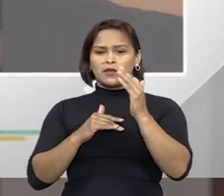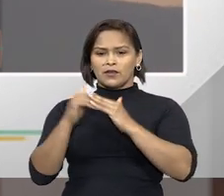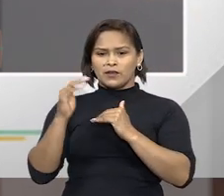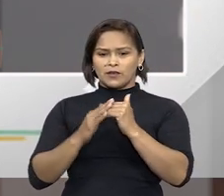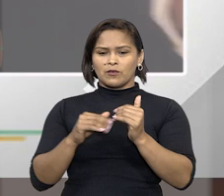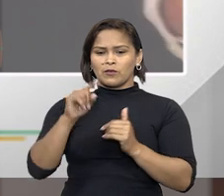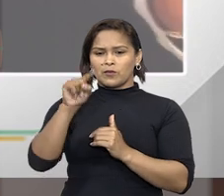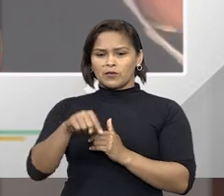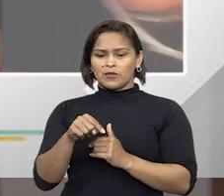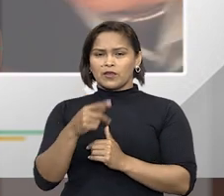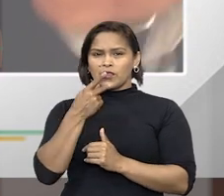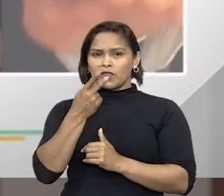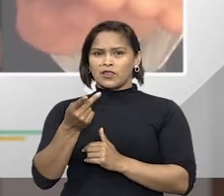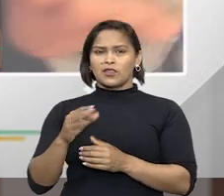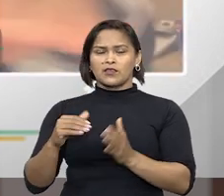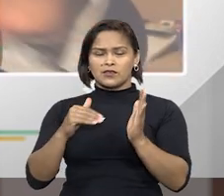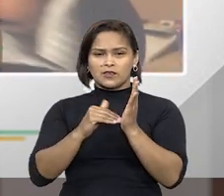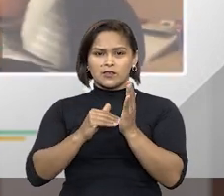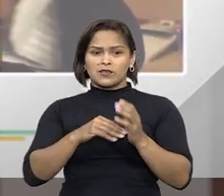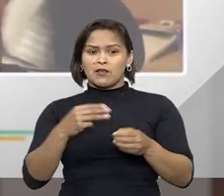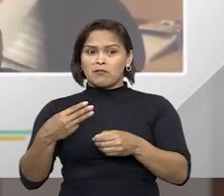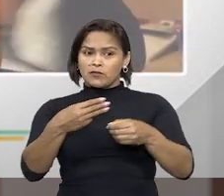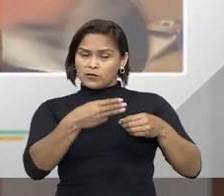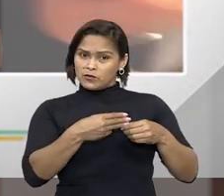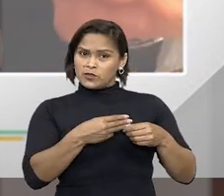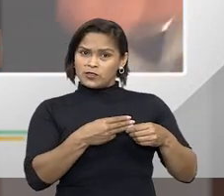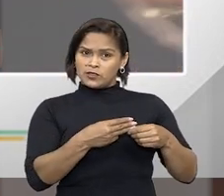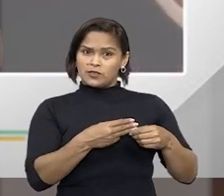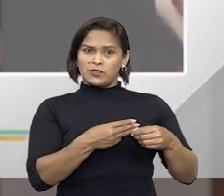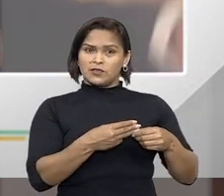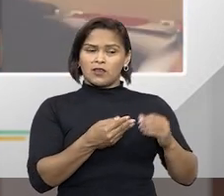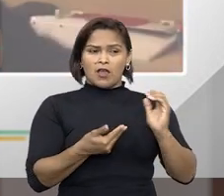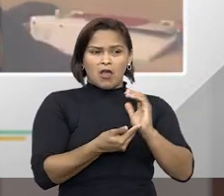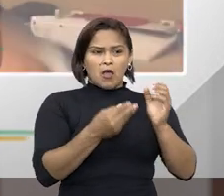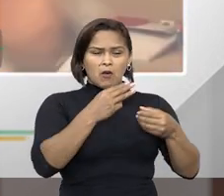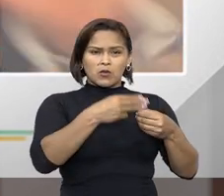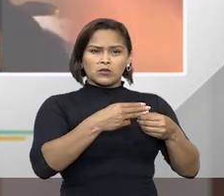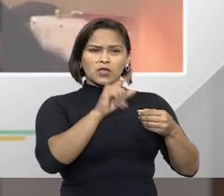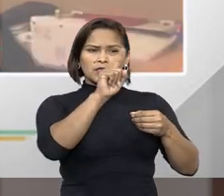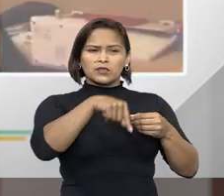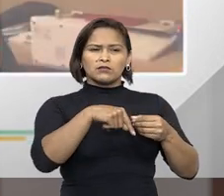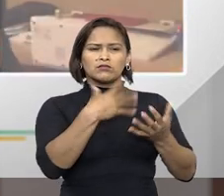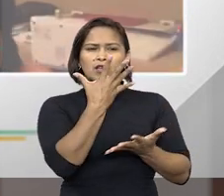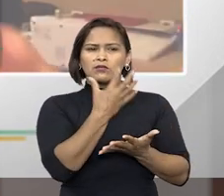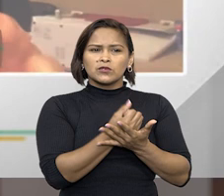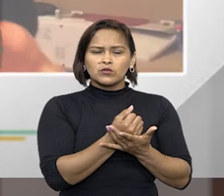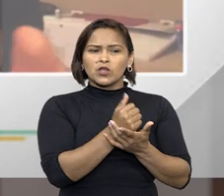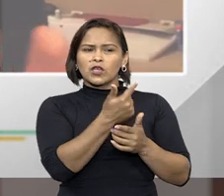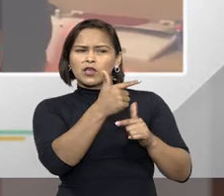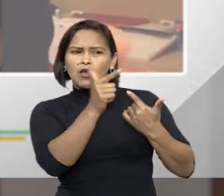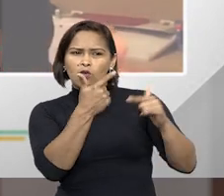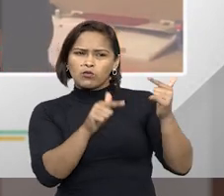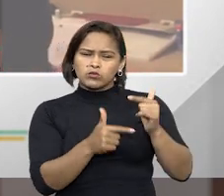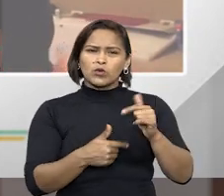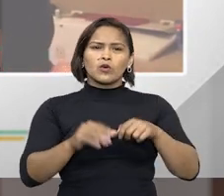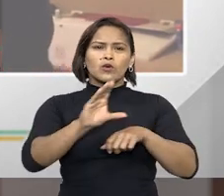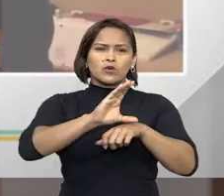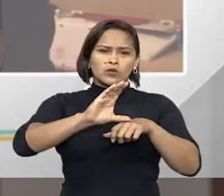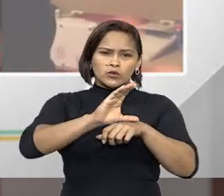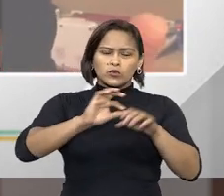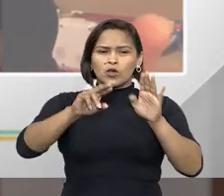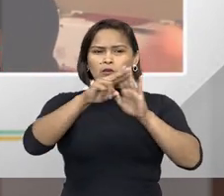das câmaras municipais, ela está atribuída em alguns dispositivos da Constituição quando fala